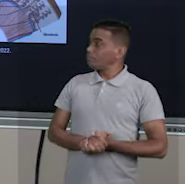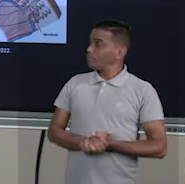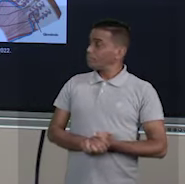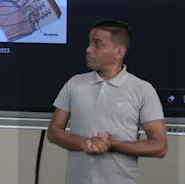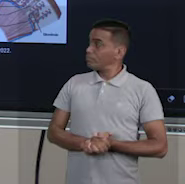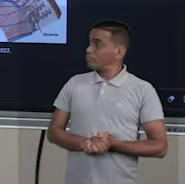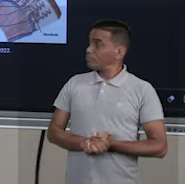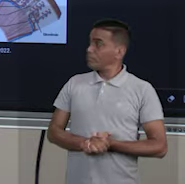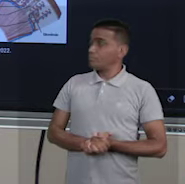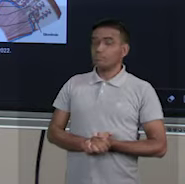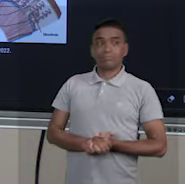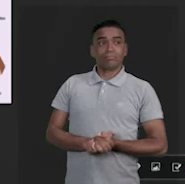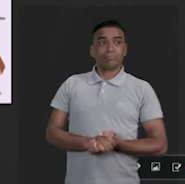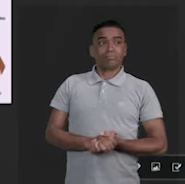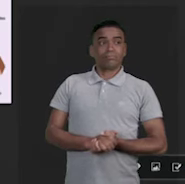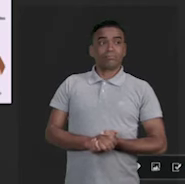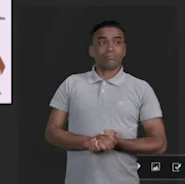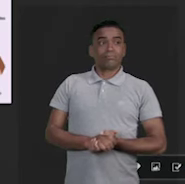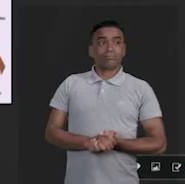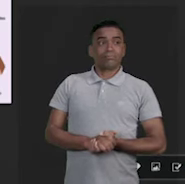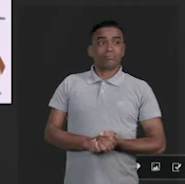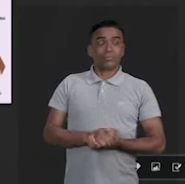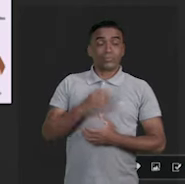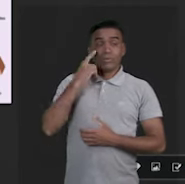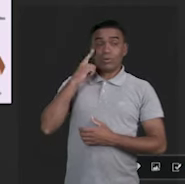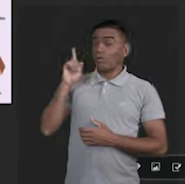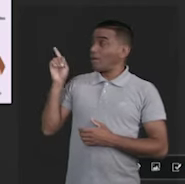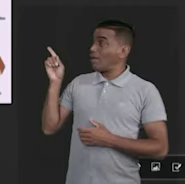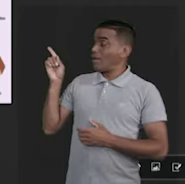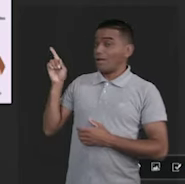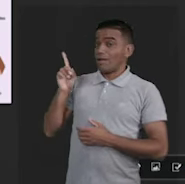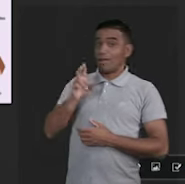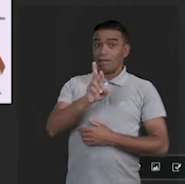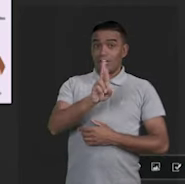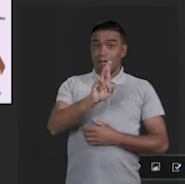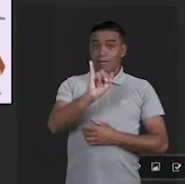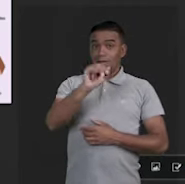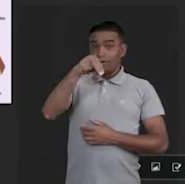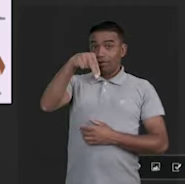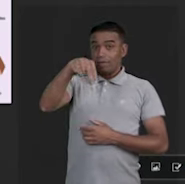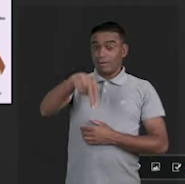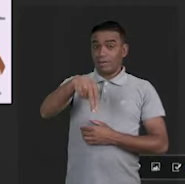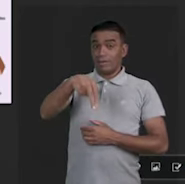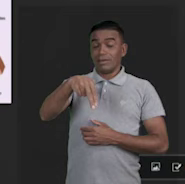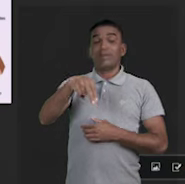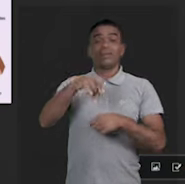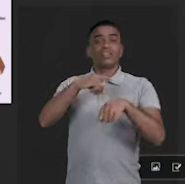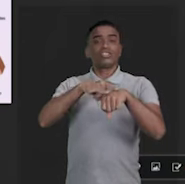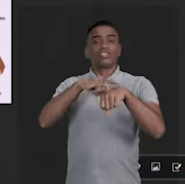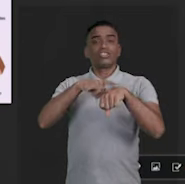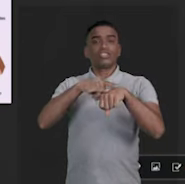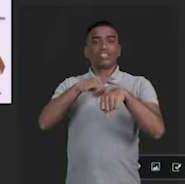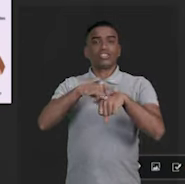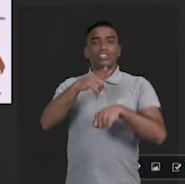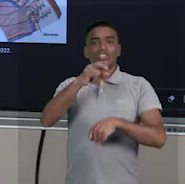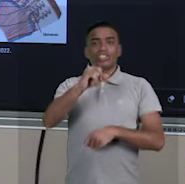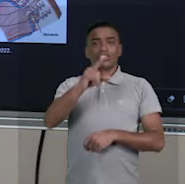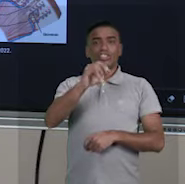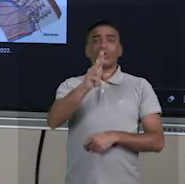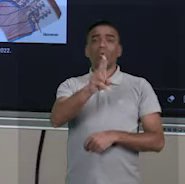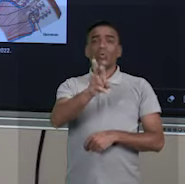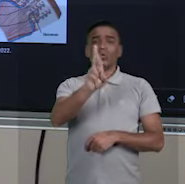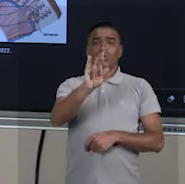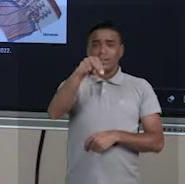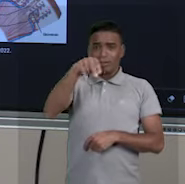novamente. O ureter que vai sair aqui, ó, conduzindo a urina do rim, que foi formada, até a